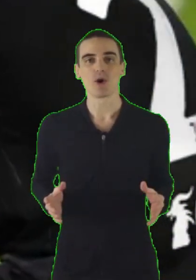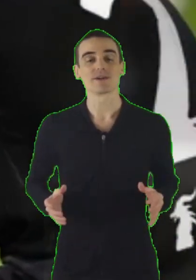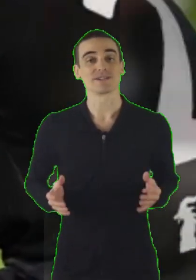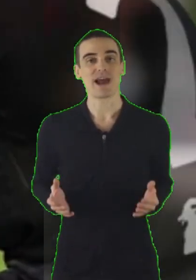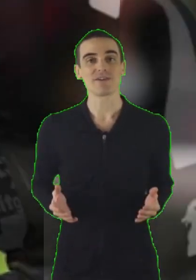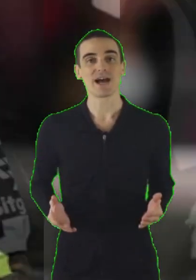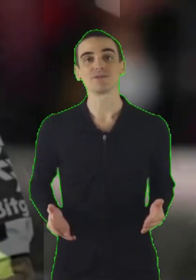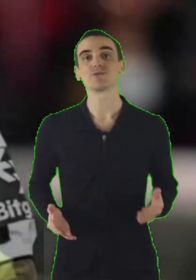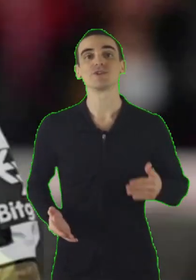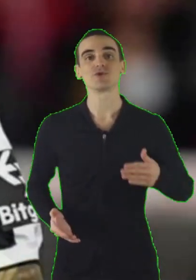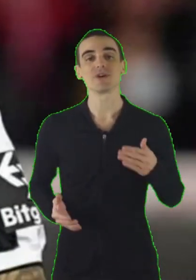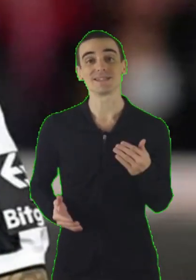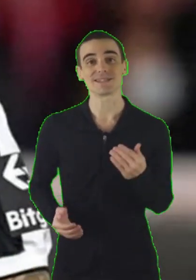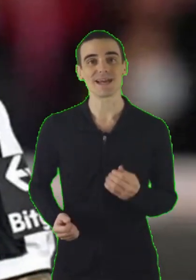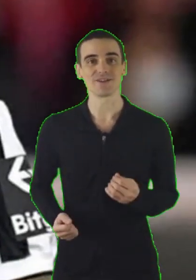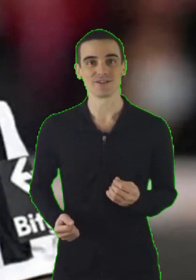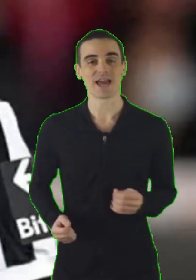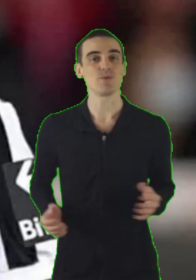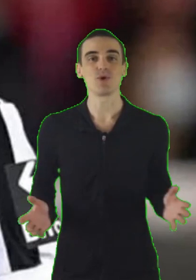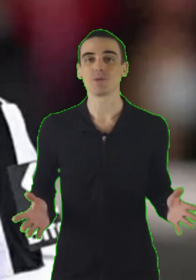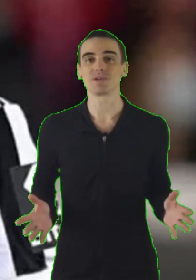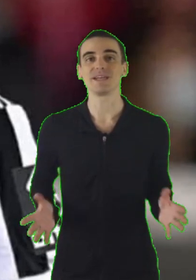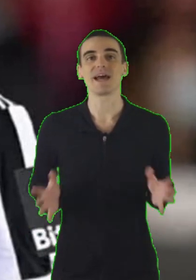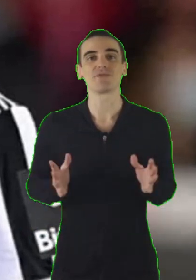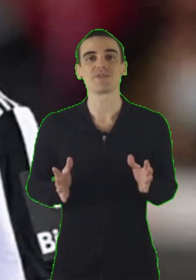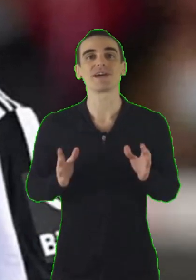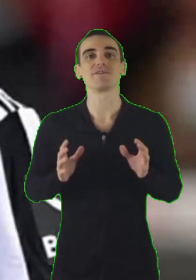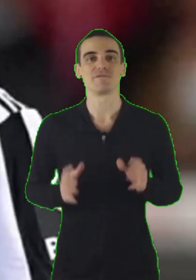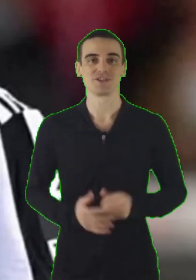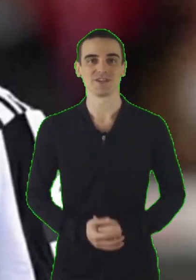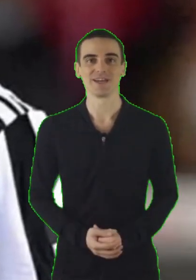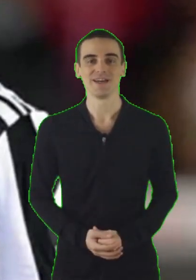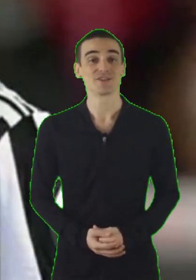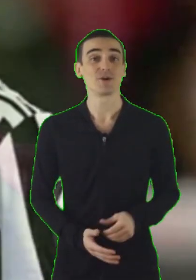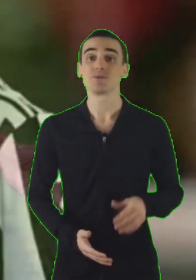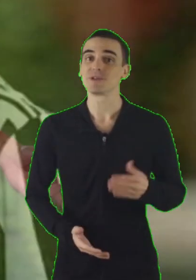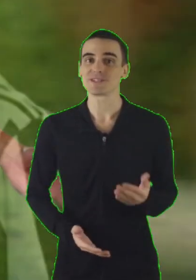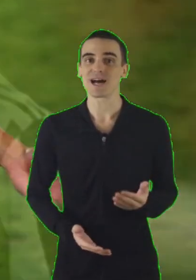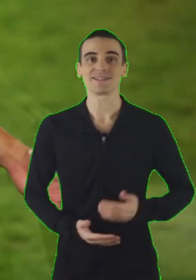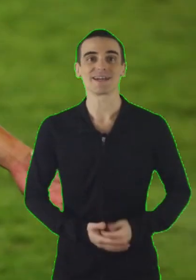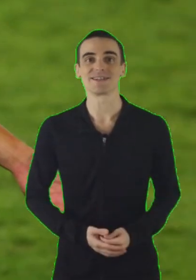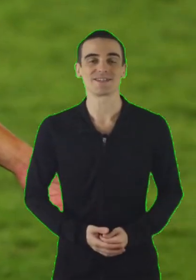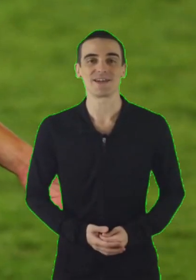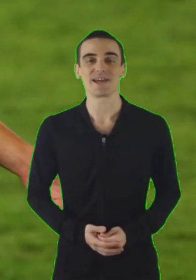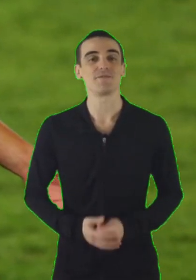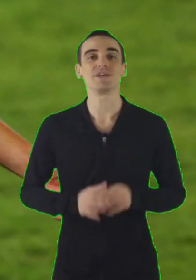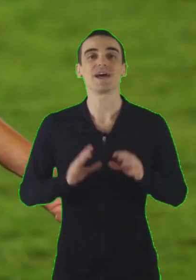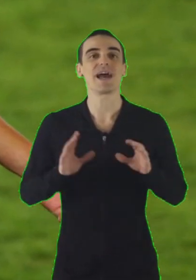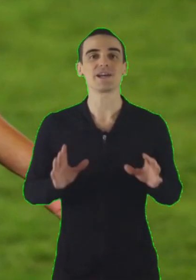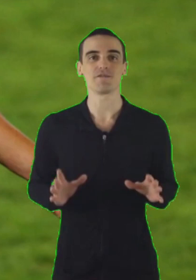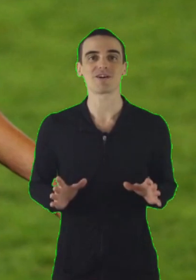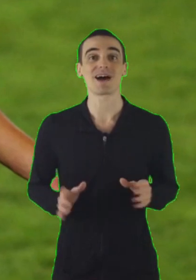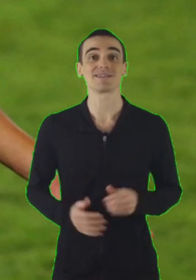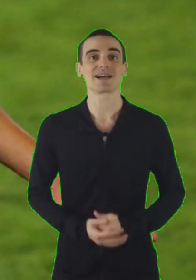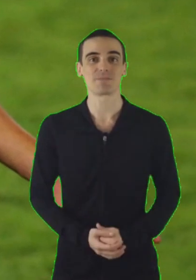atacante, Caio Jorge tem negociações avançadas com o Cruzeiro. Em entrevista para o programa Momento Esportivo, ele cravou que Caio Jorge será jogador